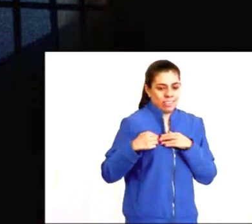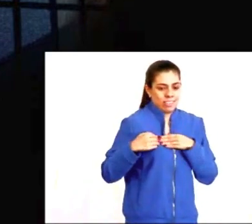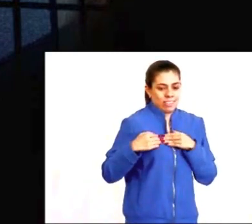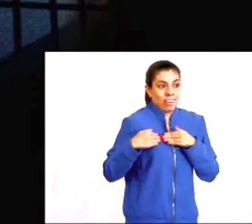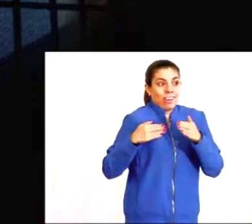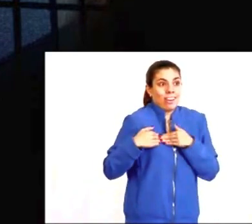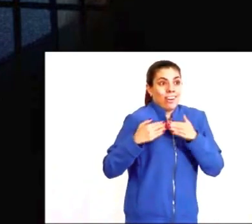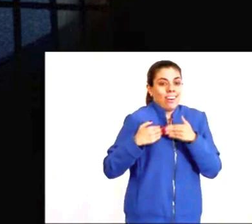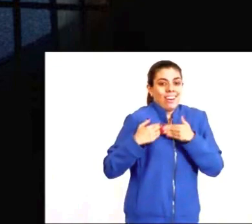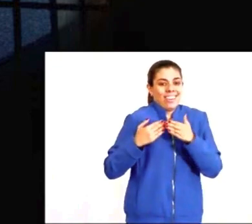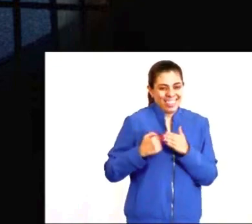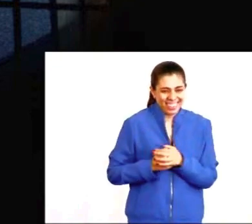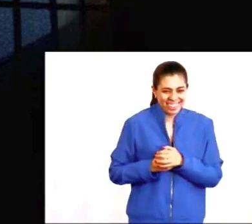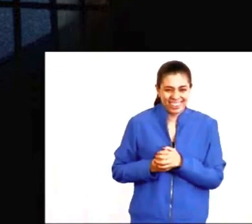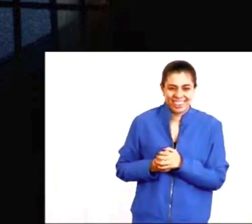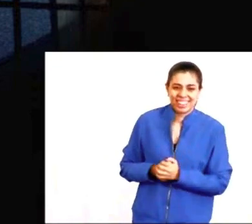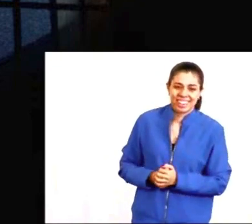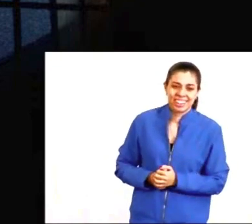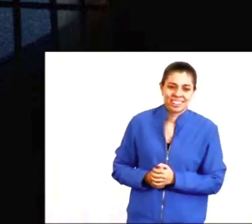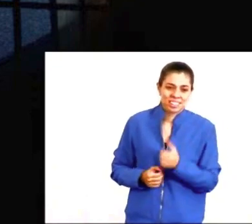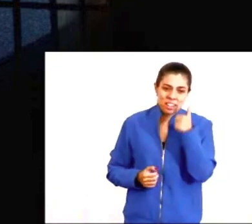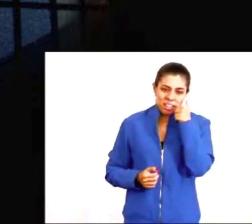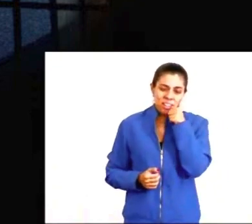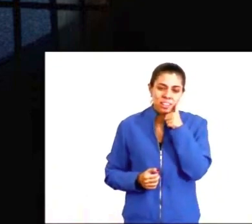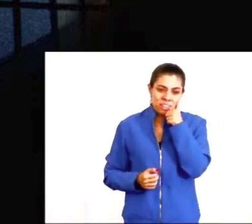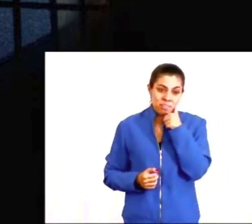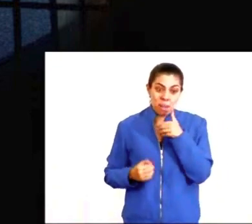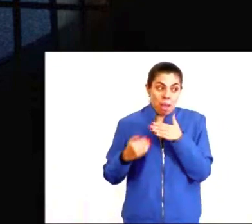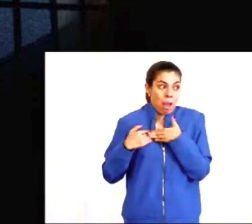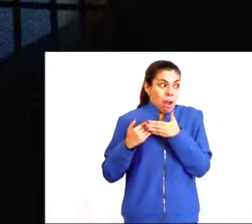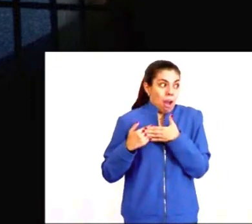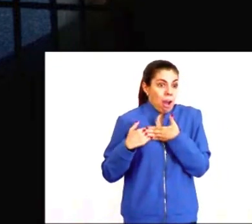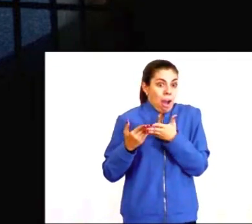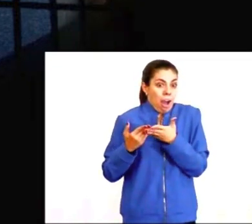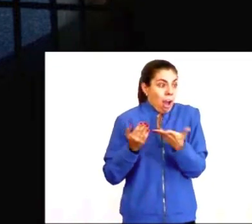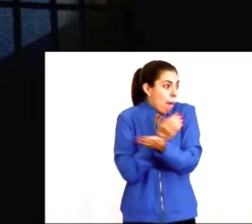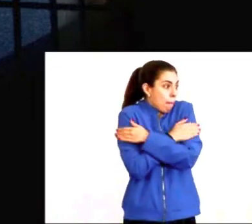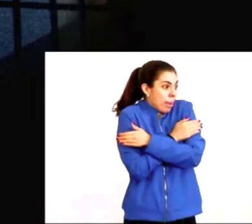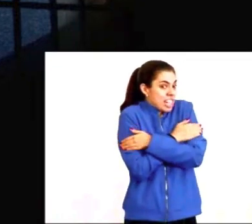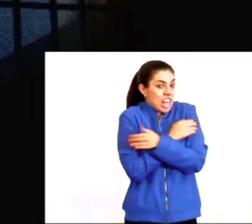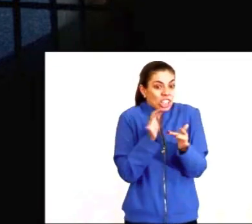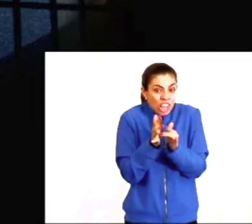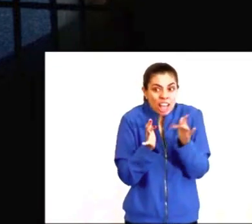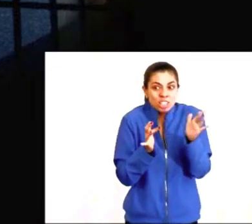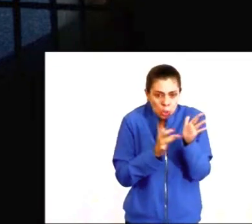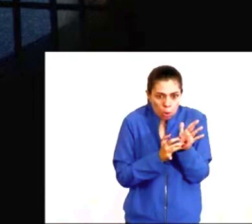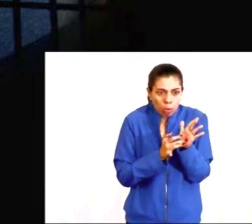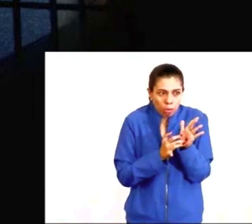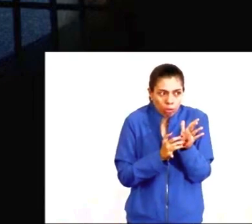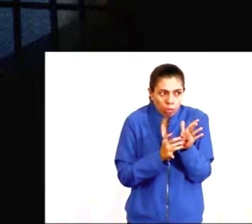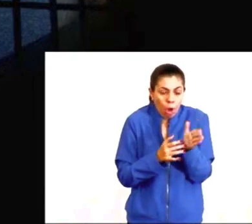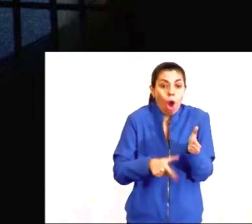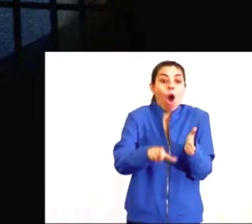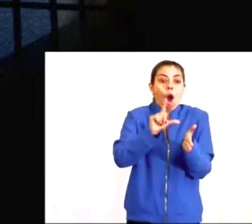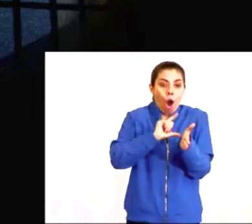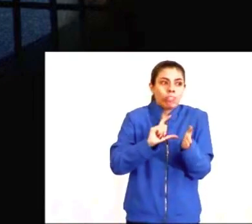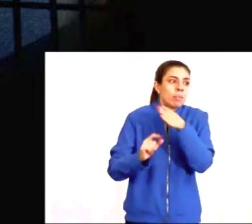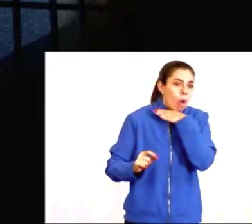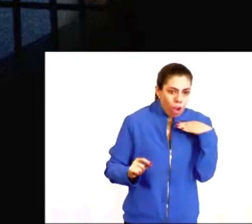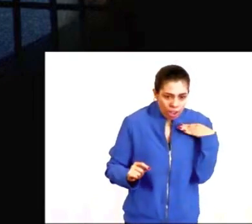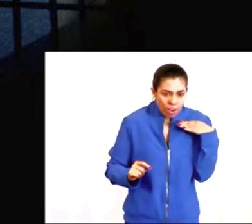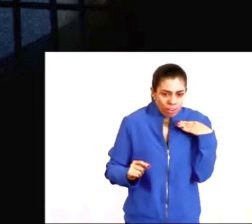eles, aos discípulos, mas elas são interceptadas por Jesus. E então quando